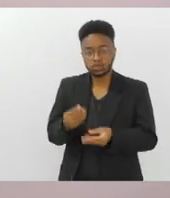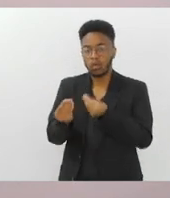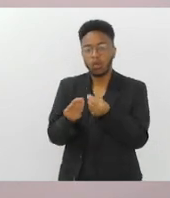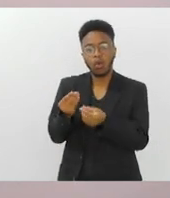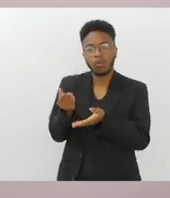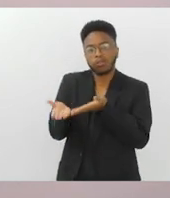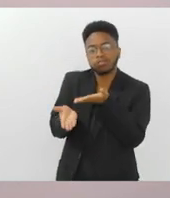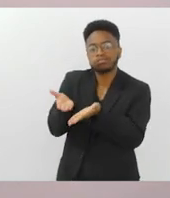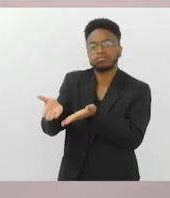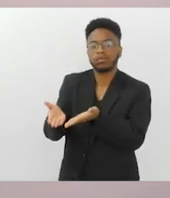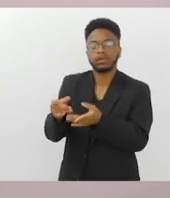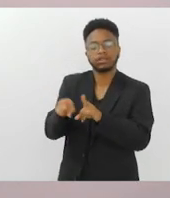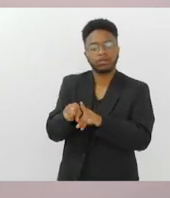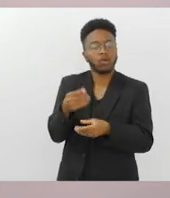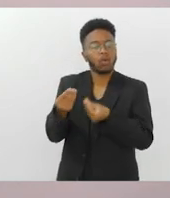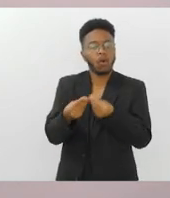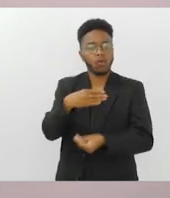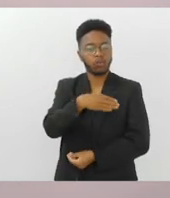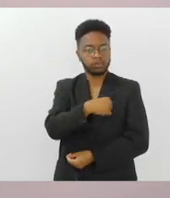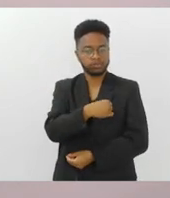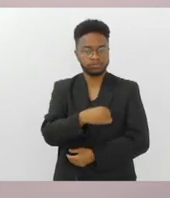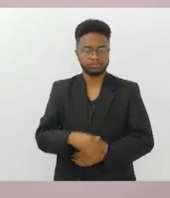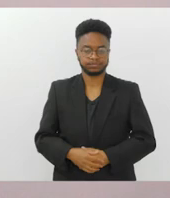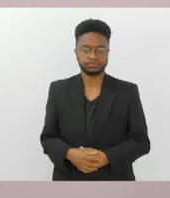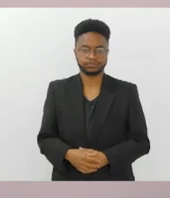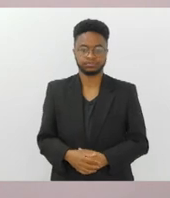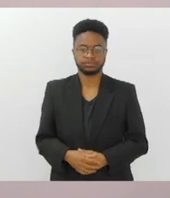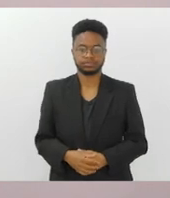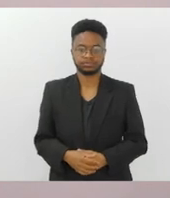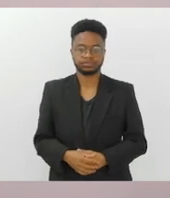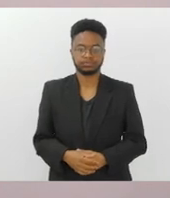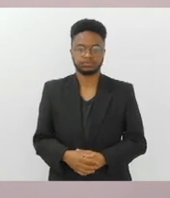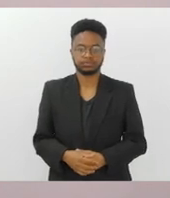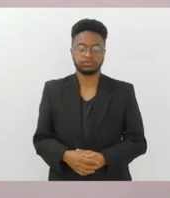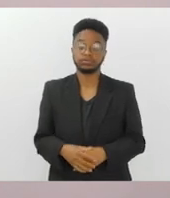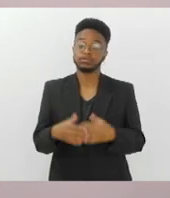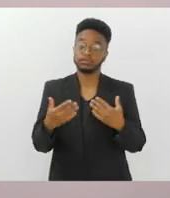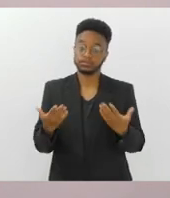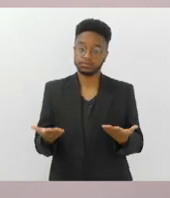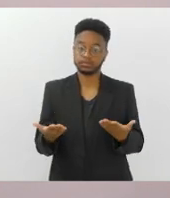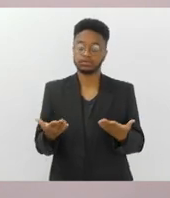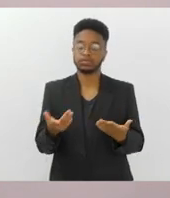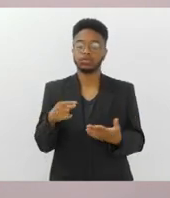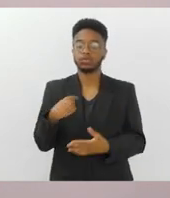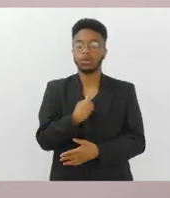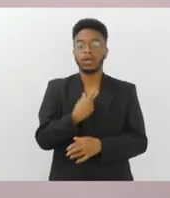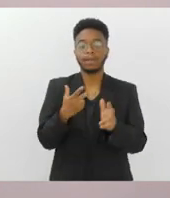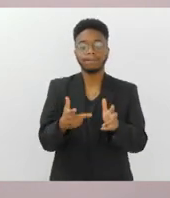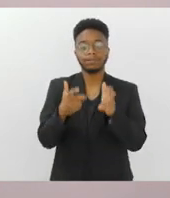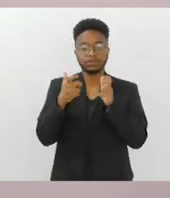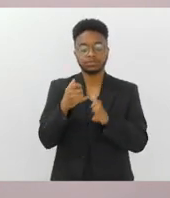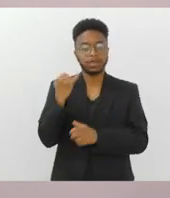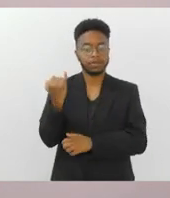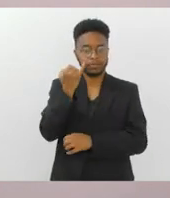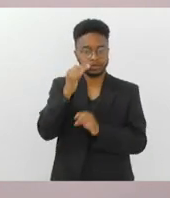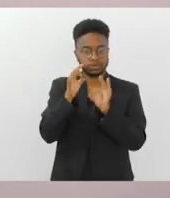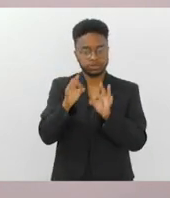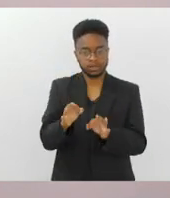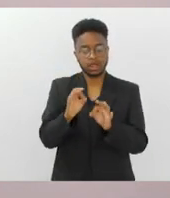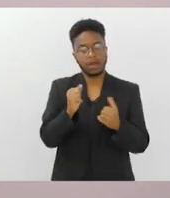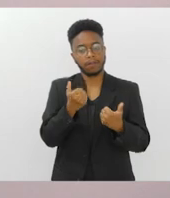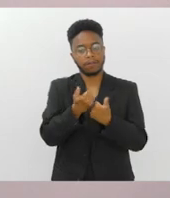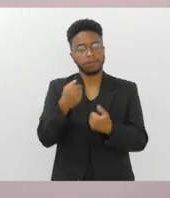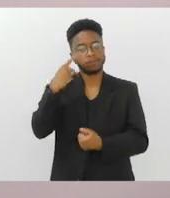e no aleitamento necessariamente. Então, nesse sentido, vemos a importância de fortalecer as políticas